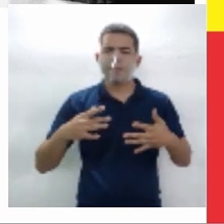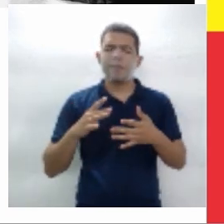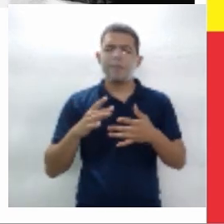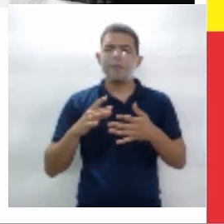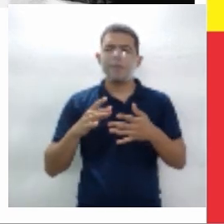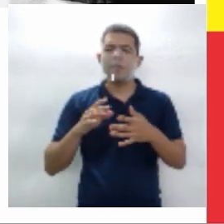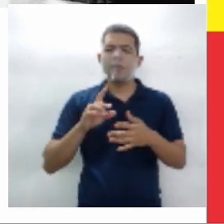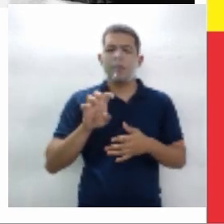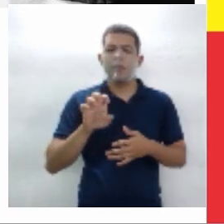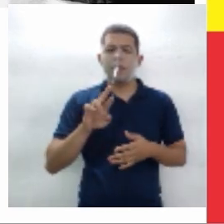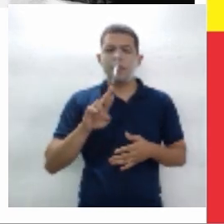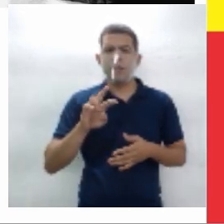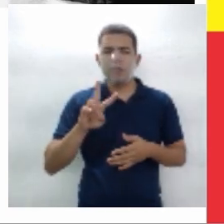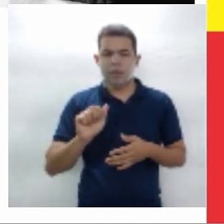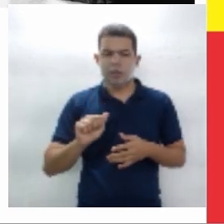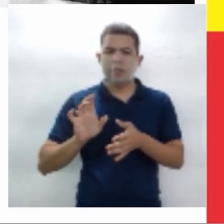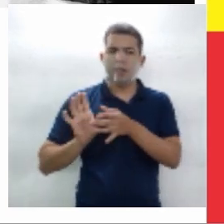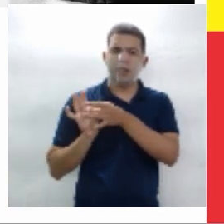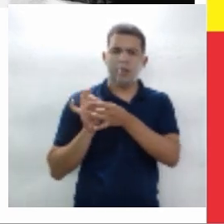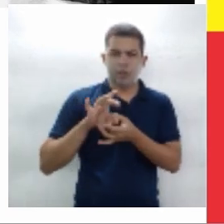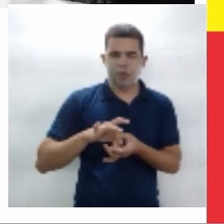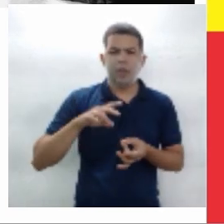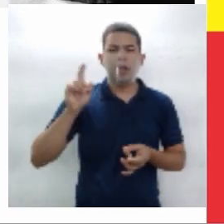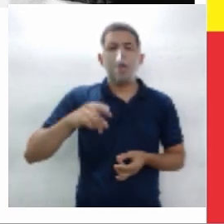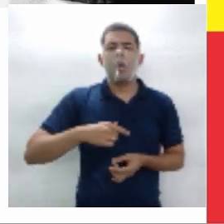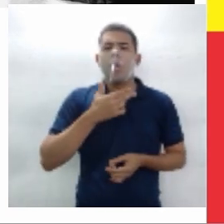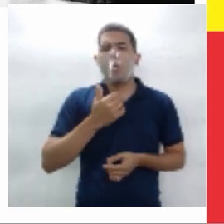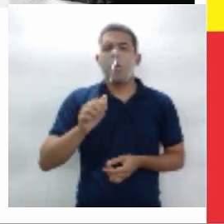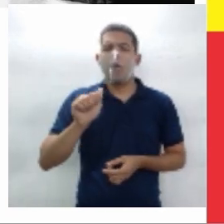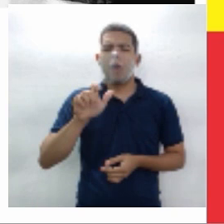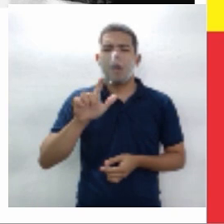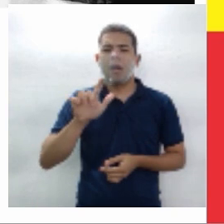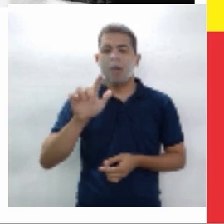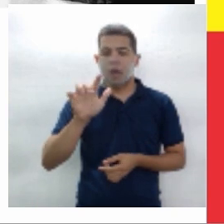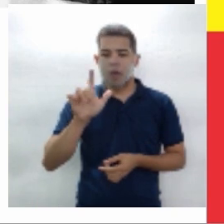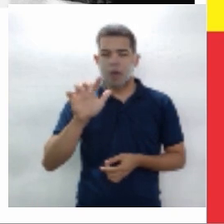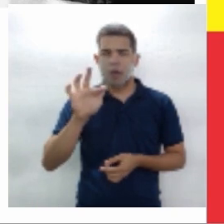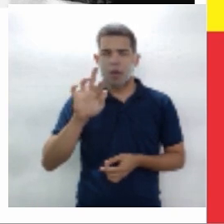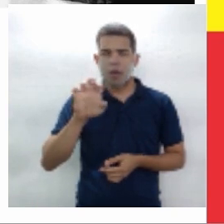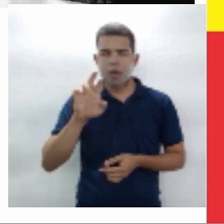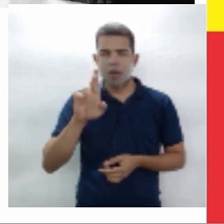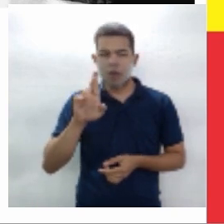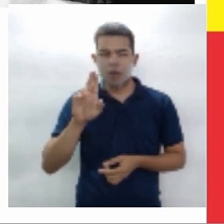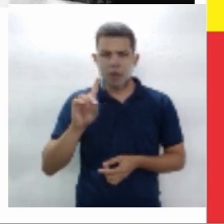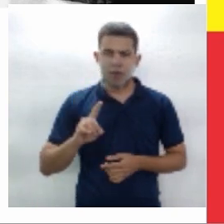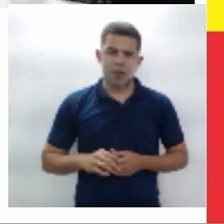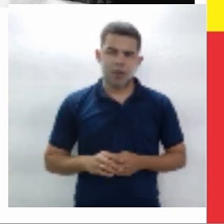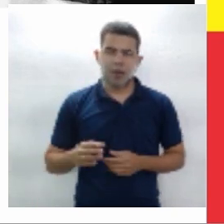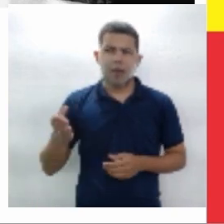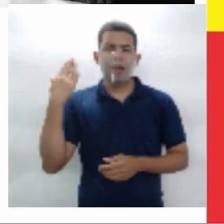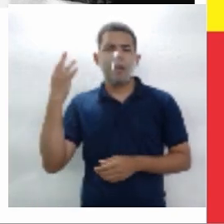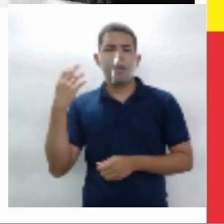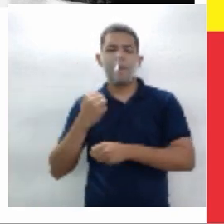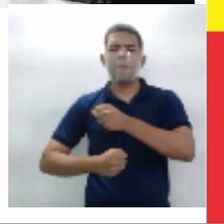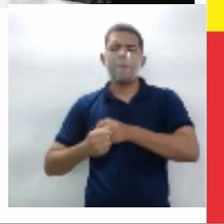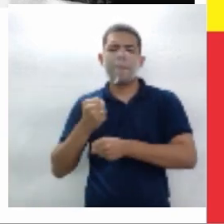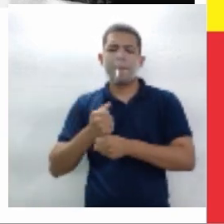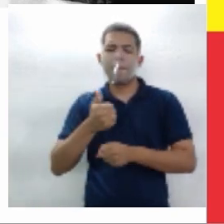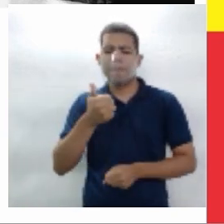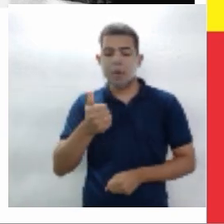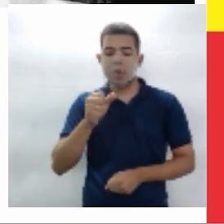vai para Alfred Wegener. Ele nasceu em 1980 e morreu no ano